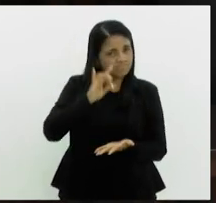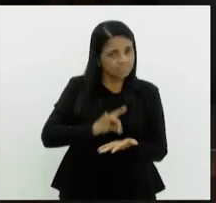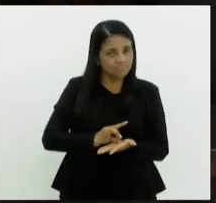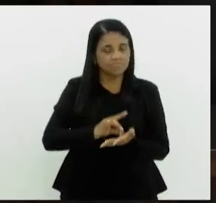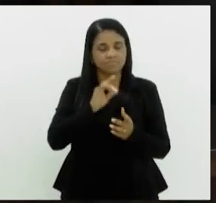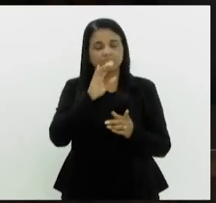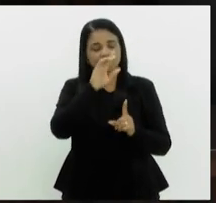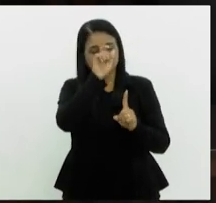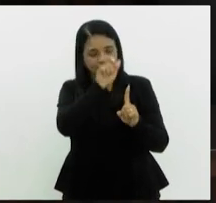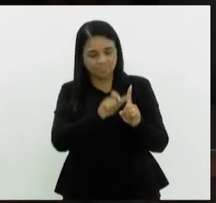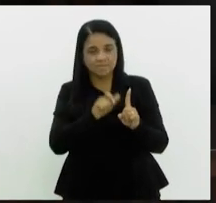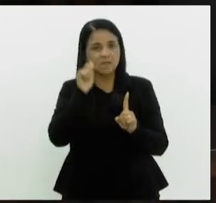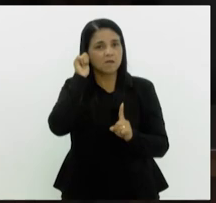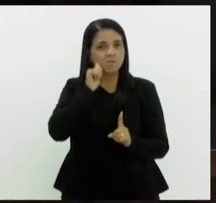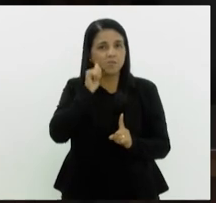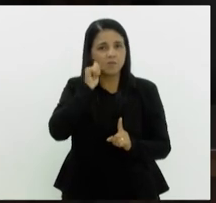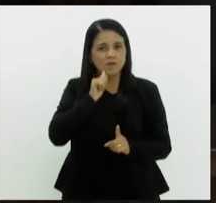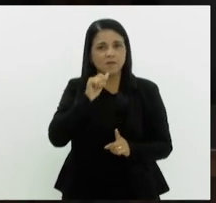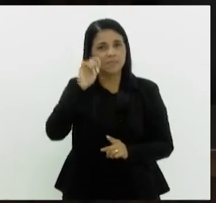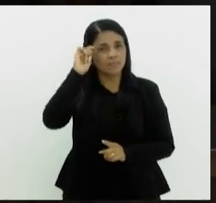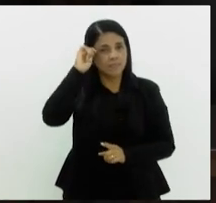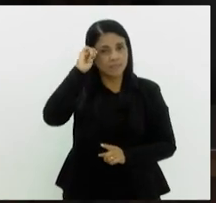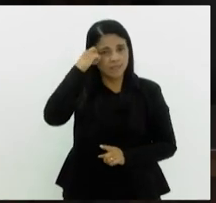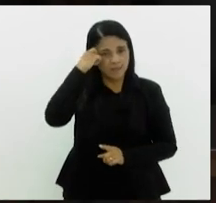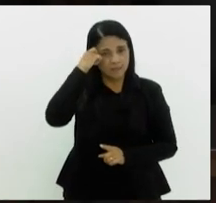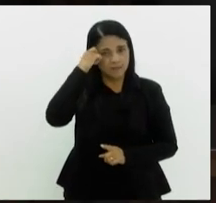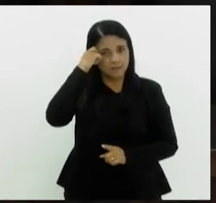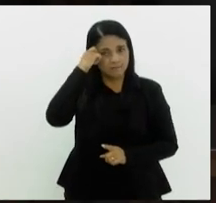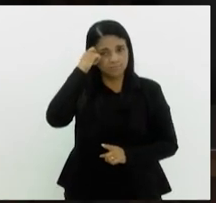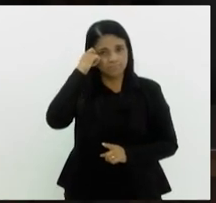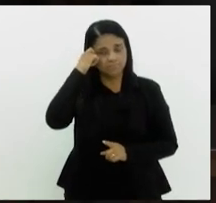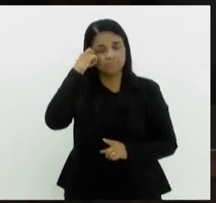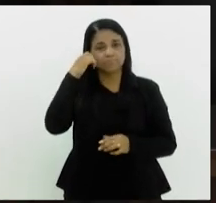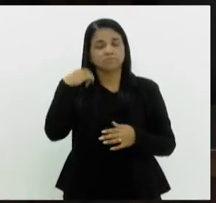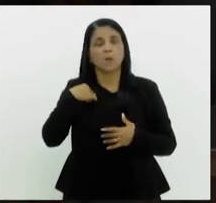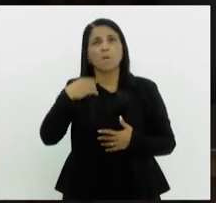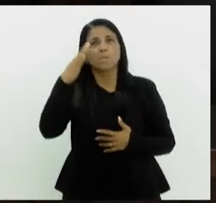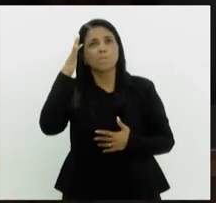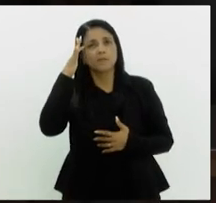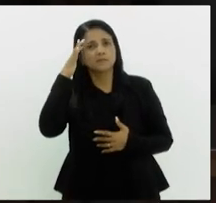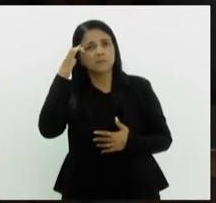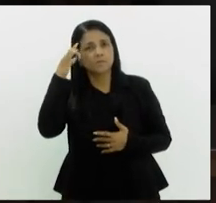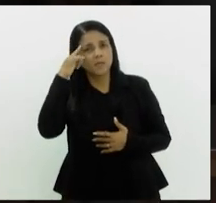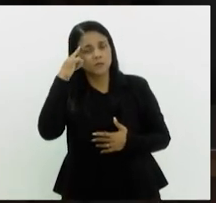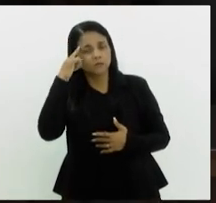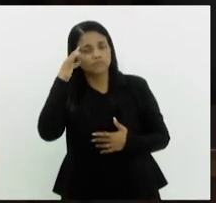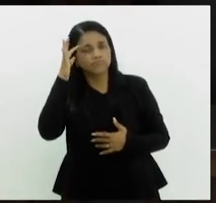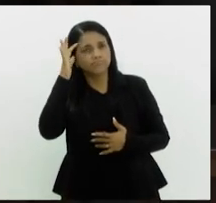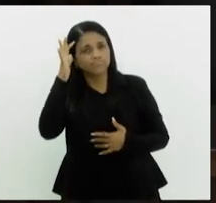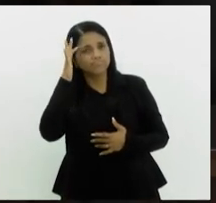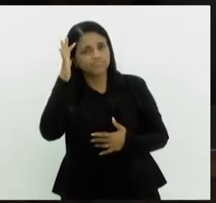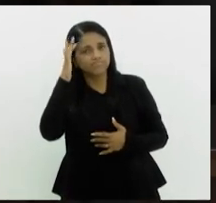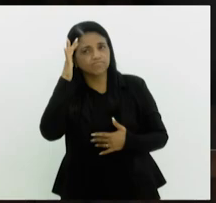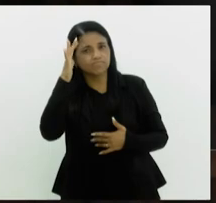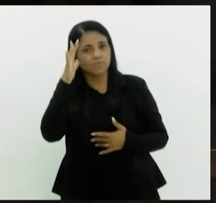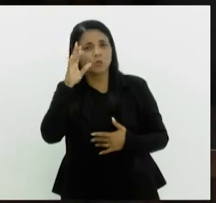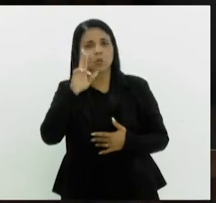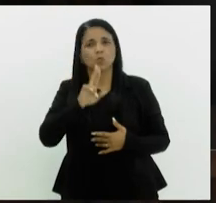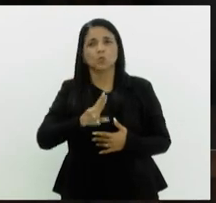negra, isso por si só é uma definição retilínea, como pretende o pensamento. Pensam que